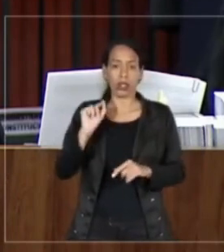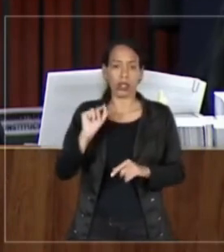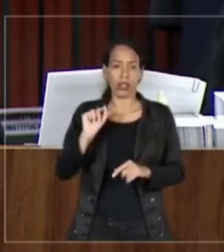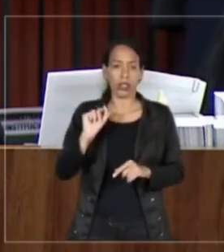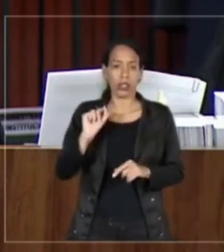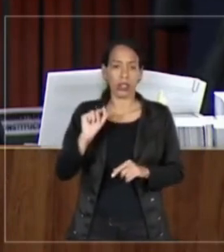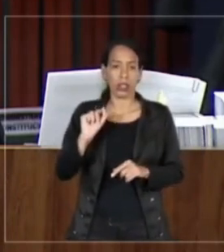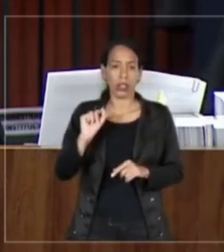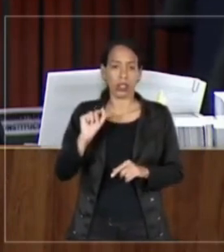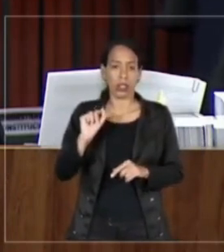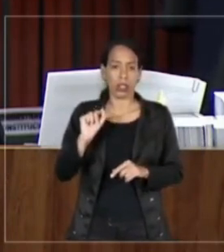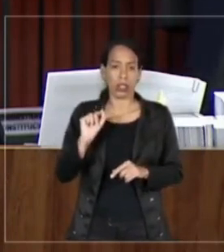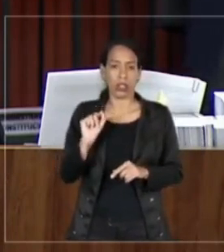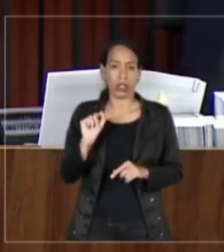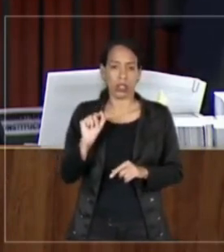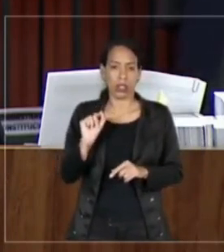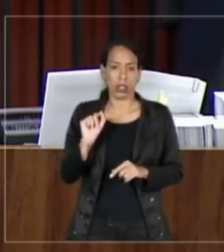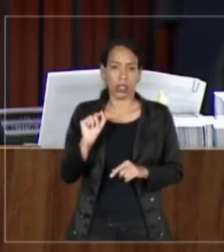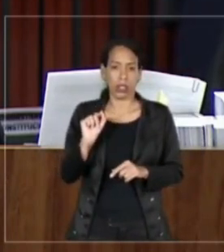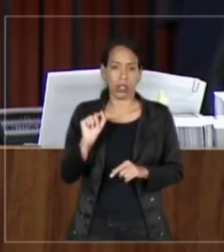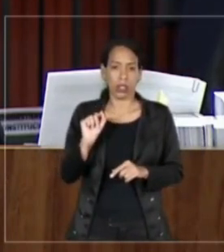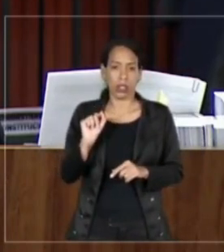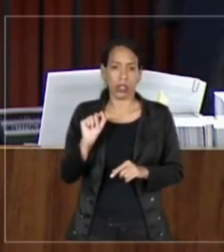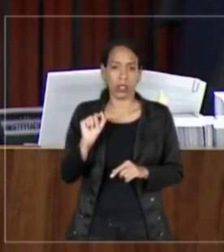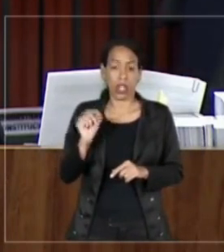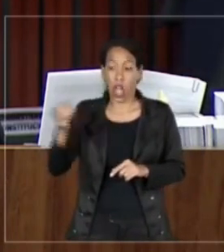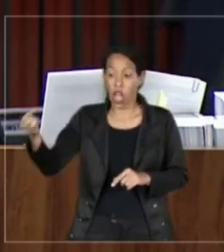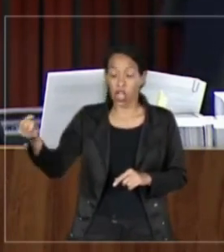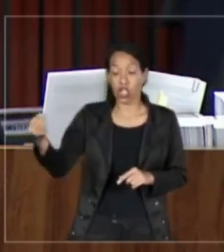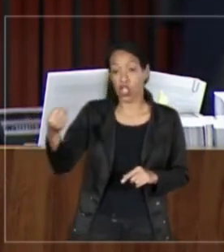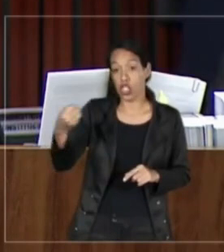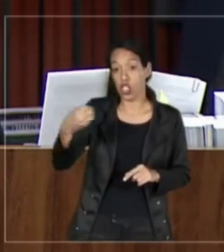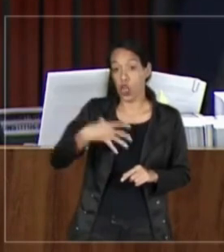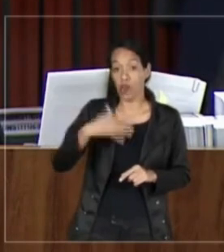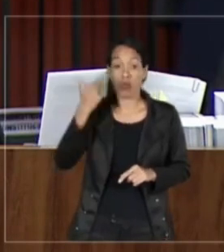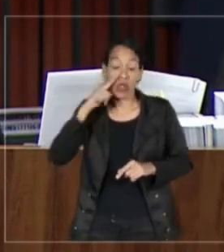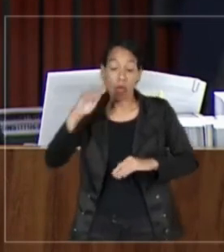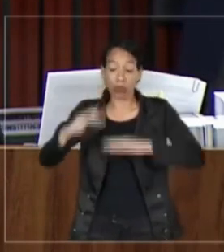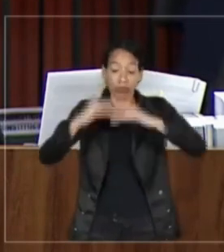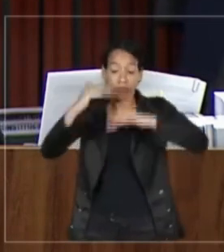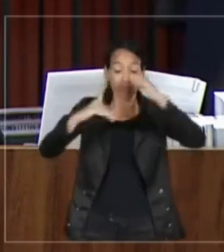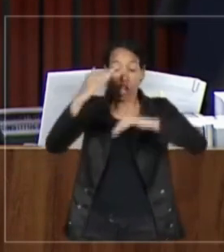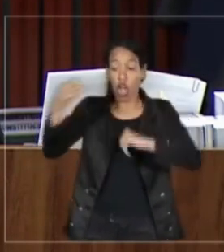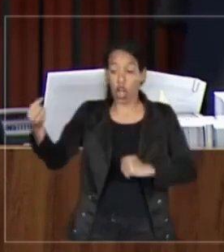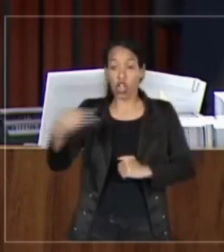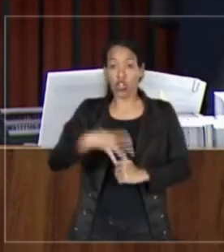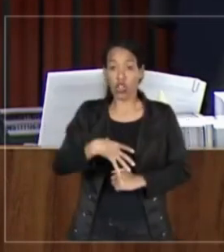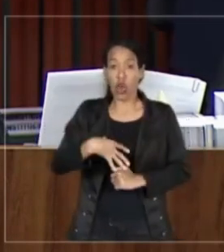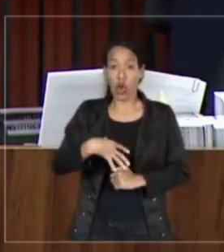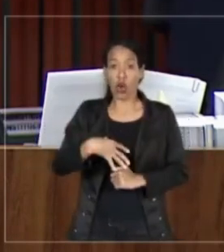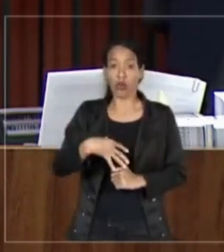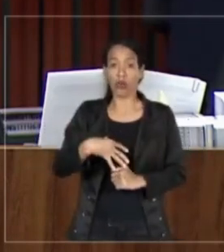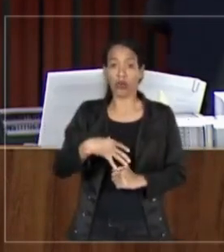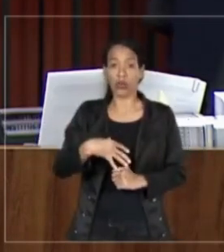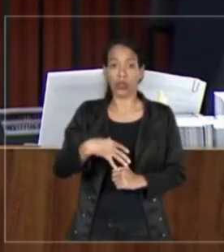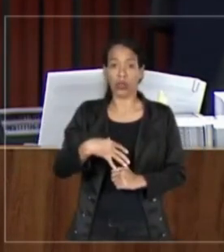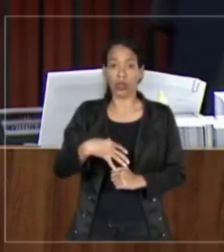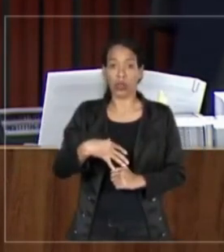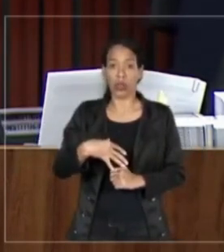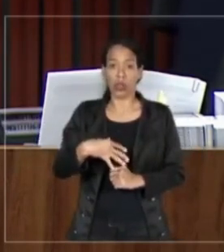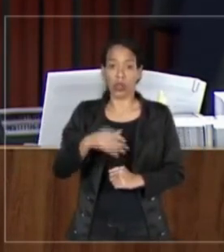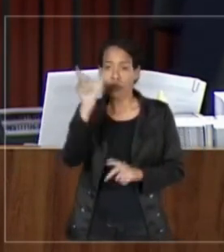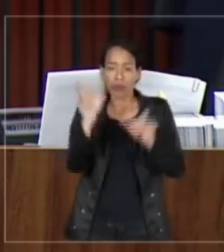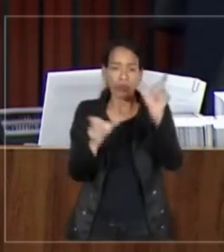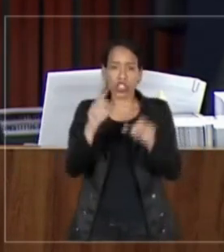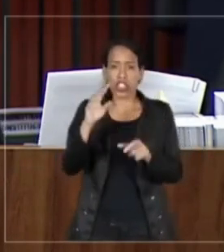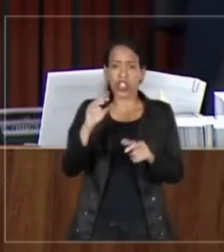no sentido de se modernizar para que possa coibir as novas modalidades